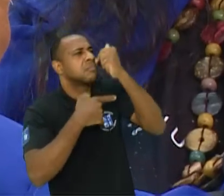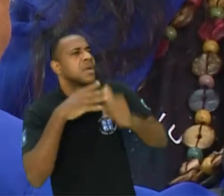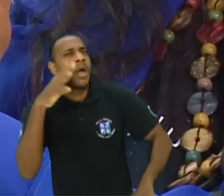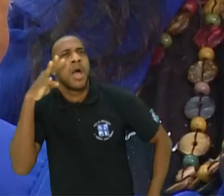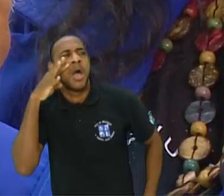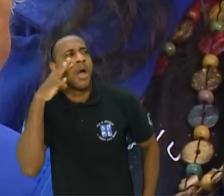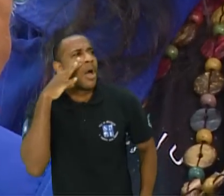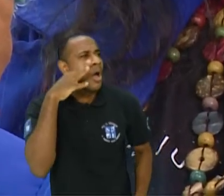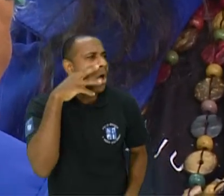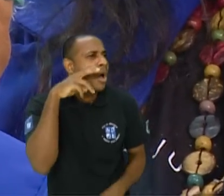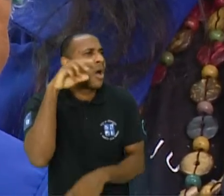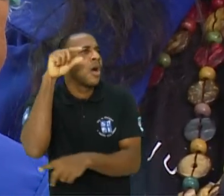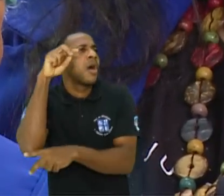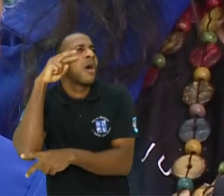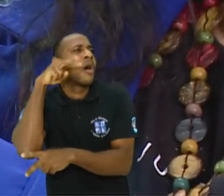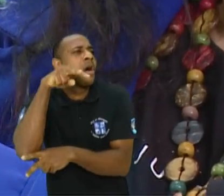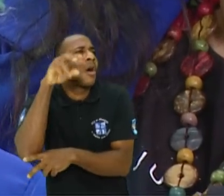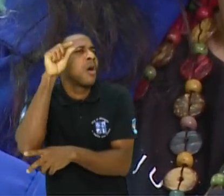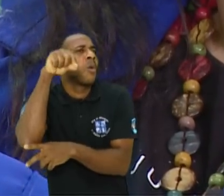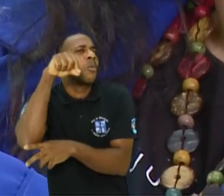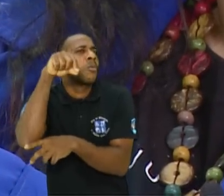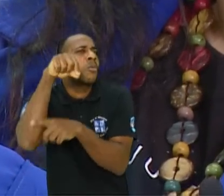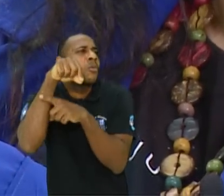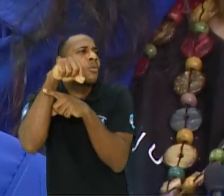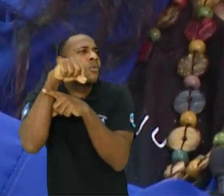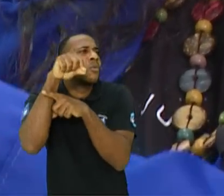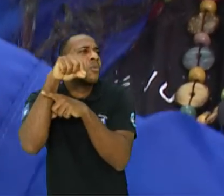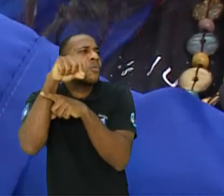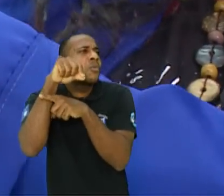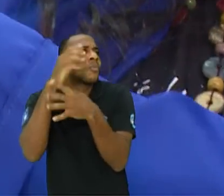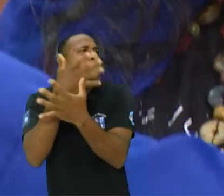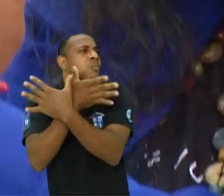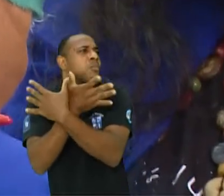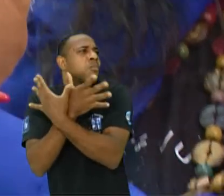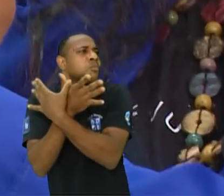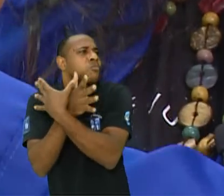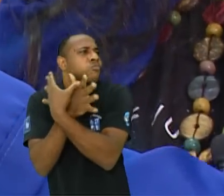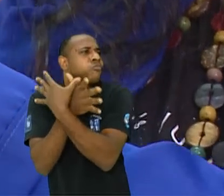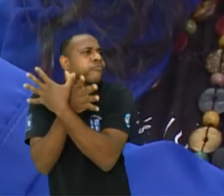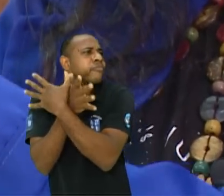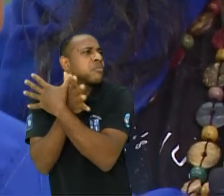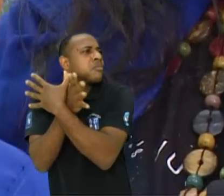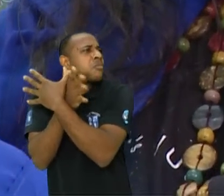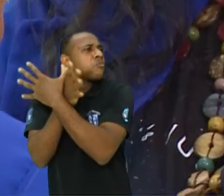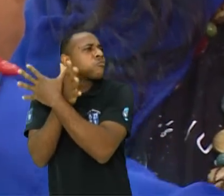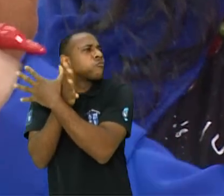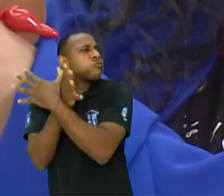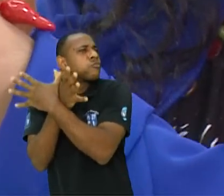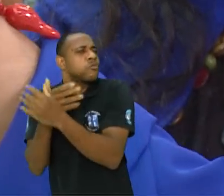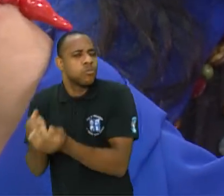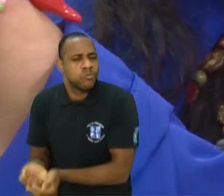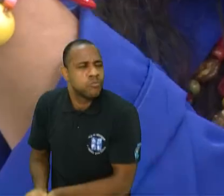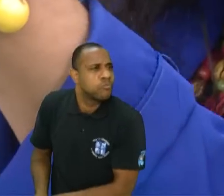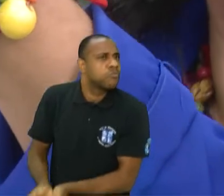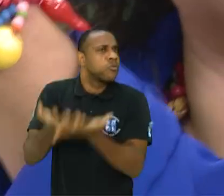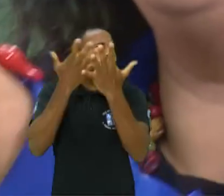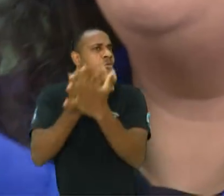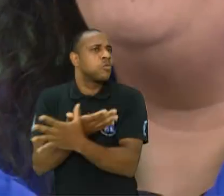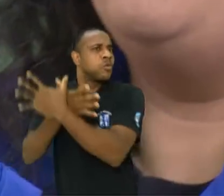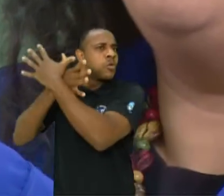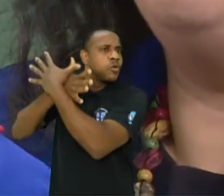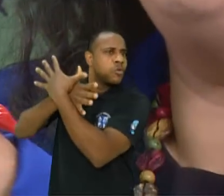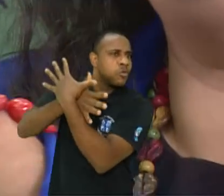admirando, sentindo o vento bater nas suas asas, respirou e